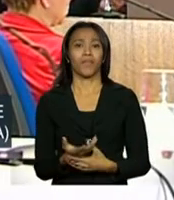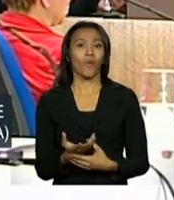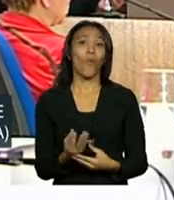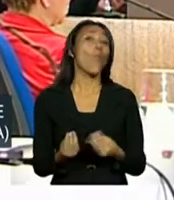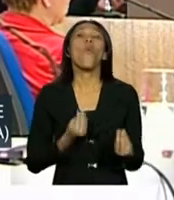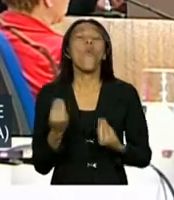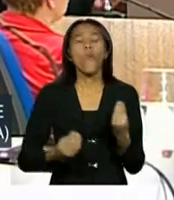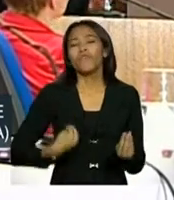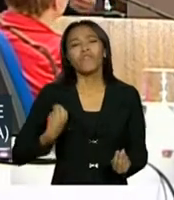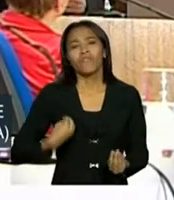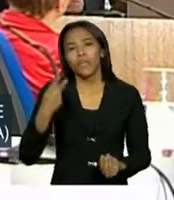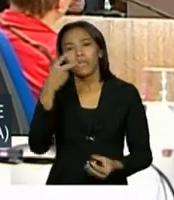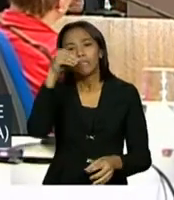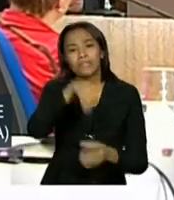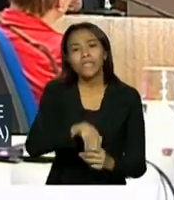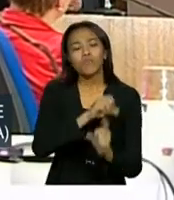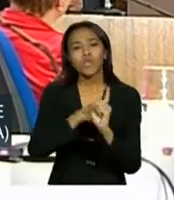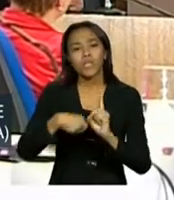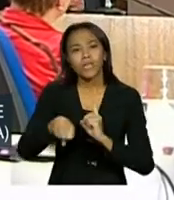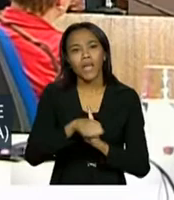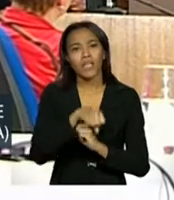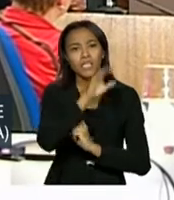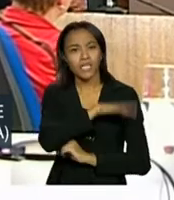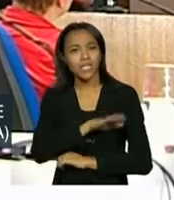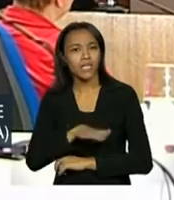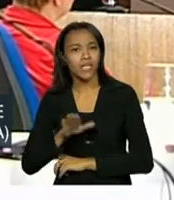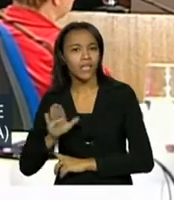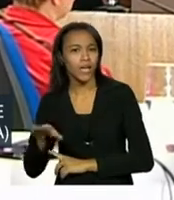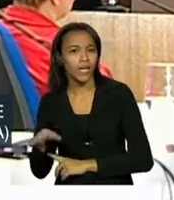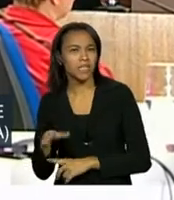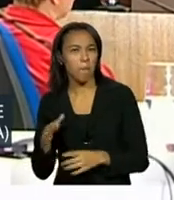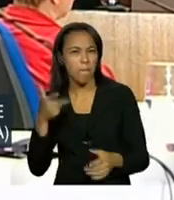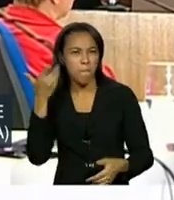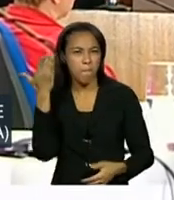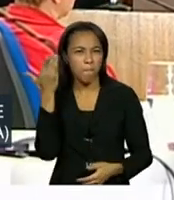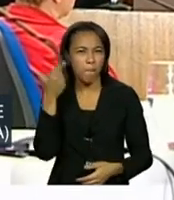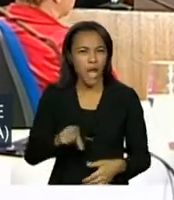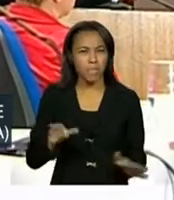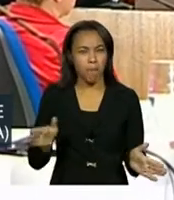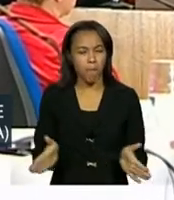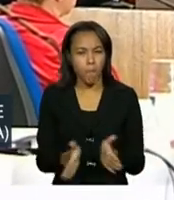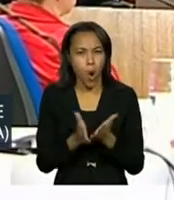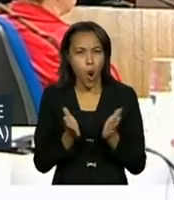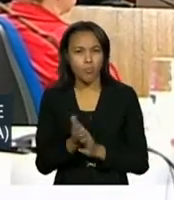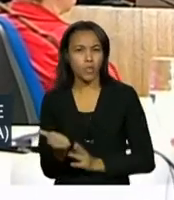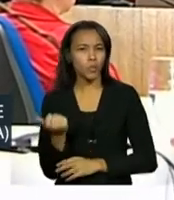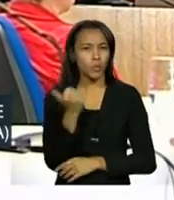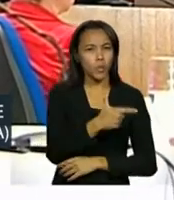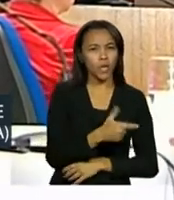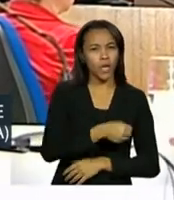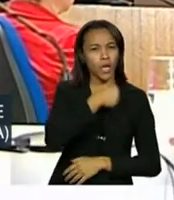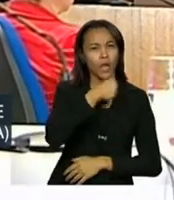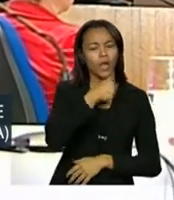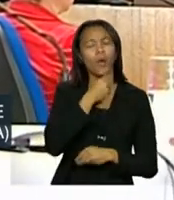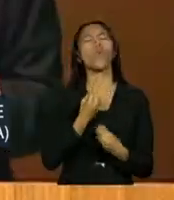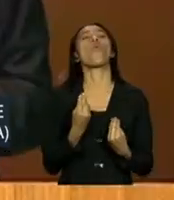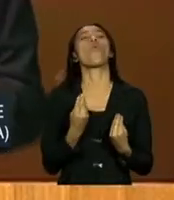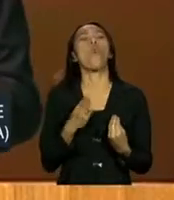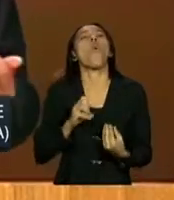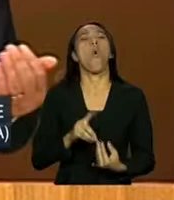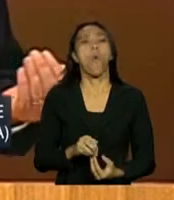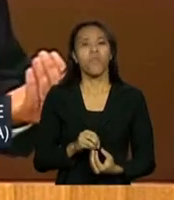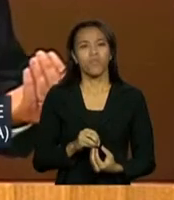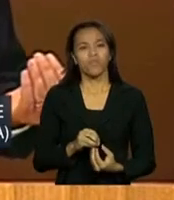numa sociedade em que as crianças sejam mais pobres do que os idosos. É de uma